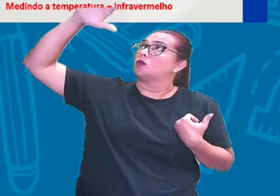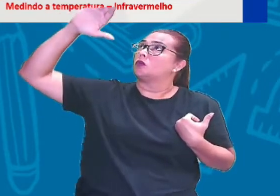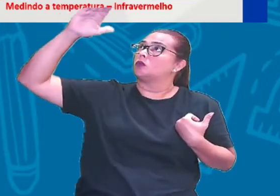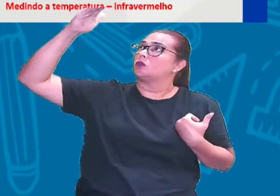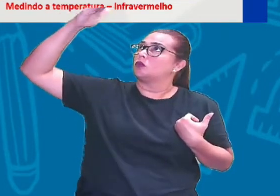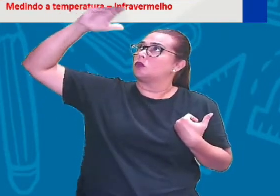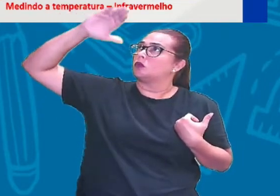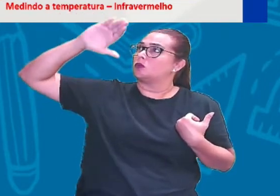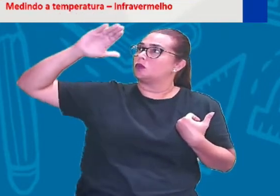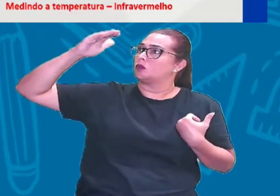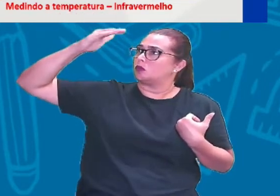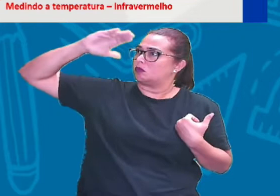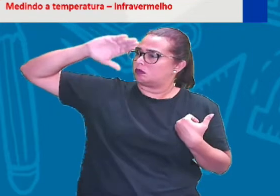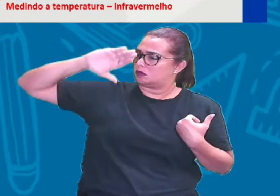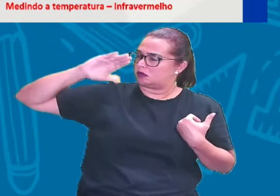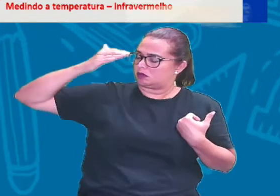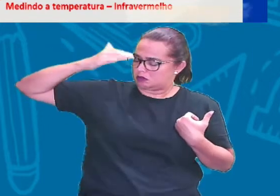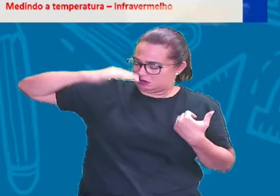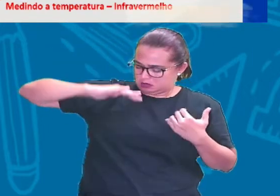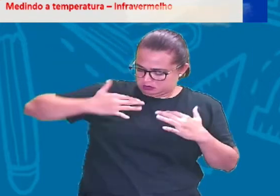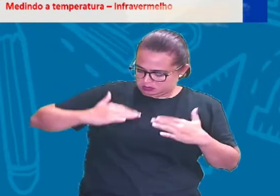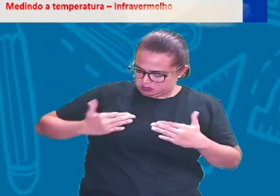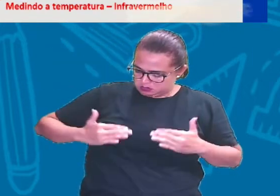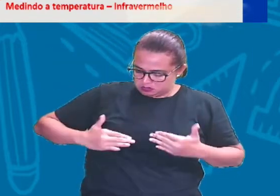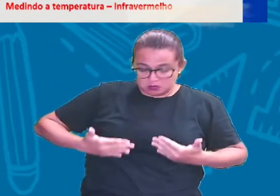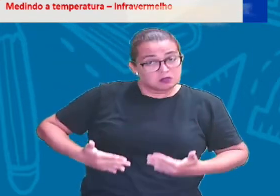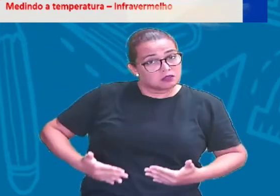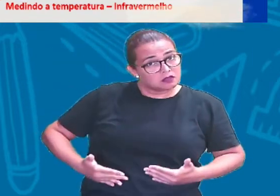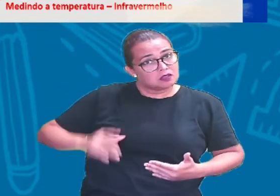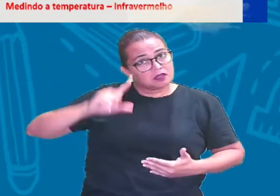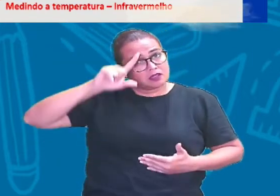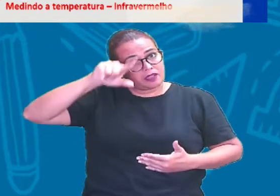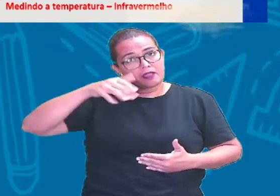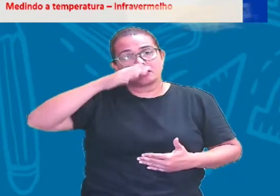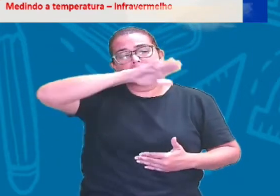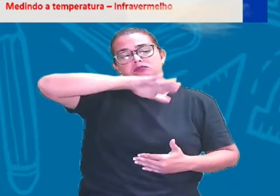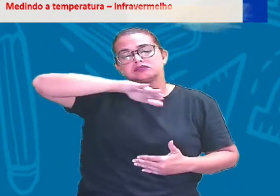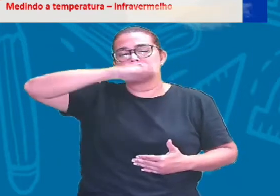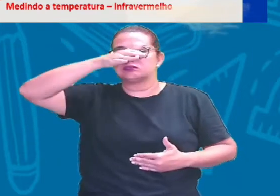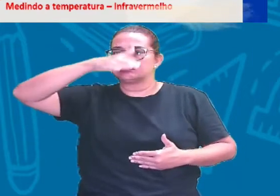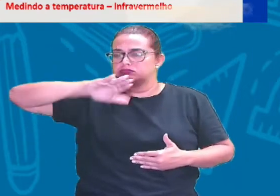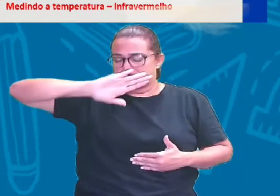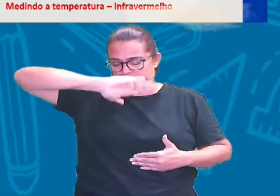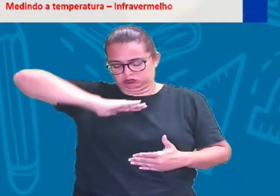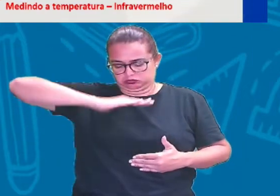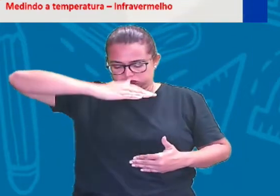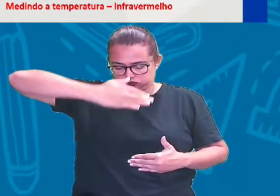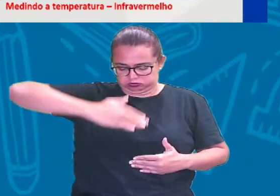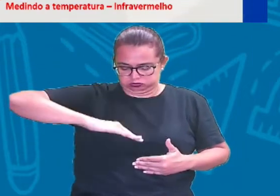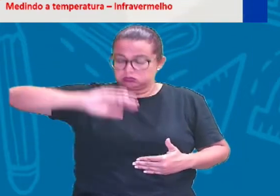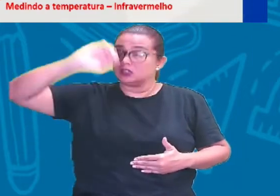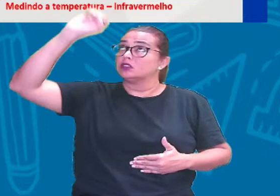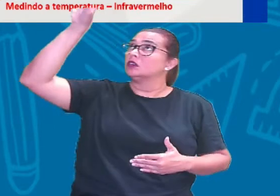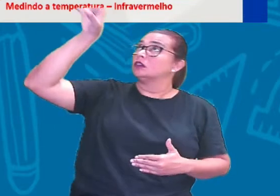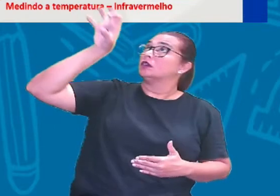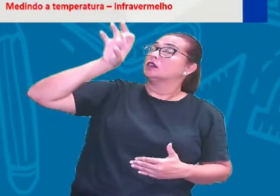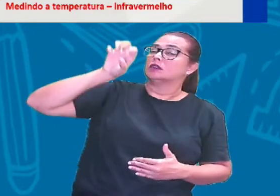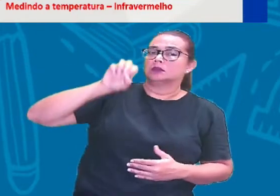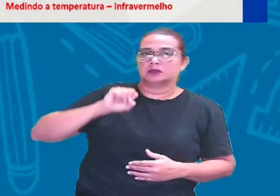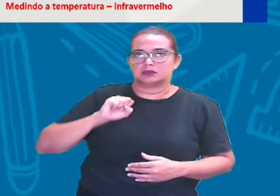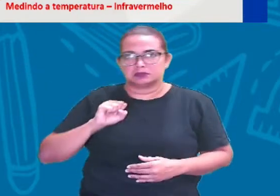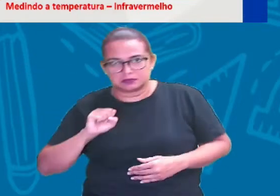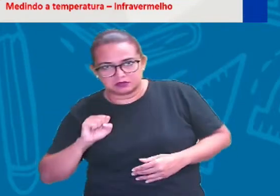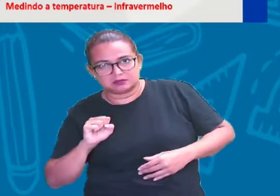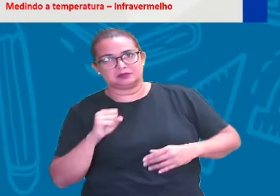eletromagnética, tá bom? Quando vocês estão indo para a escola, tá bom? Vocês terão um